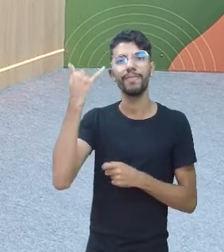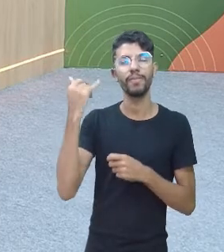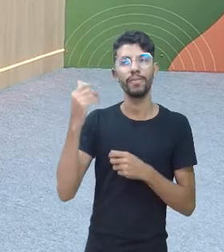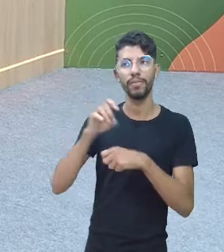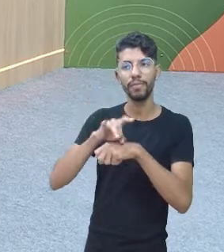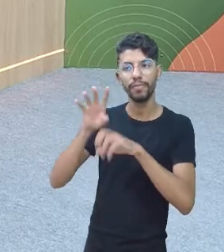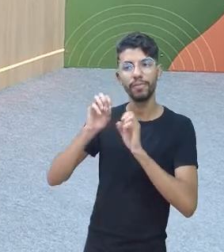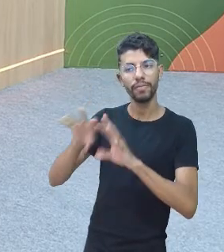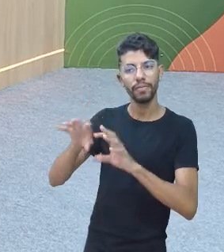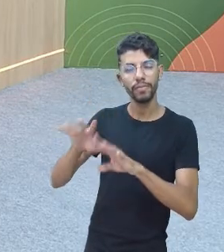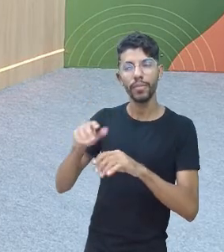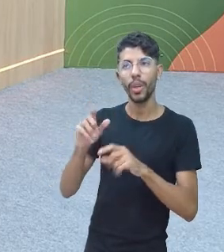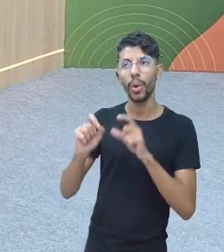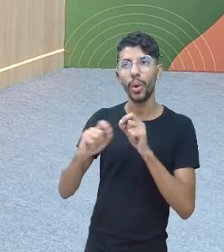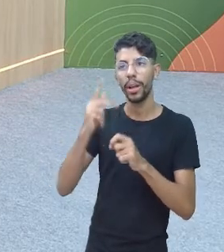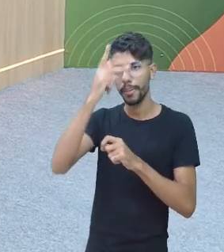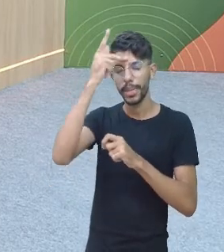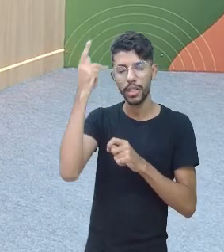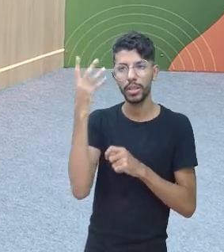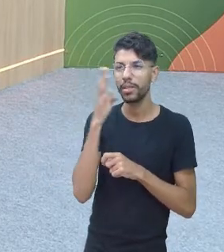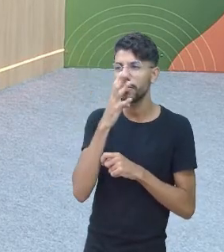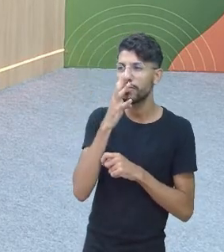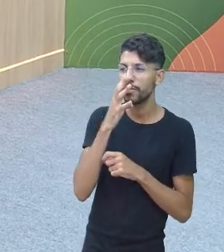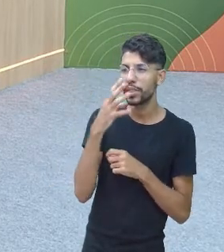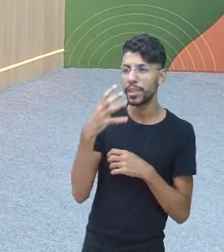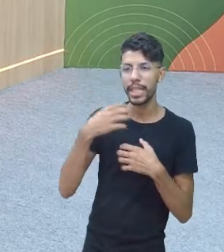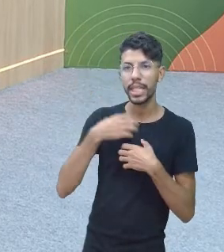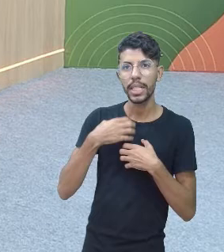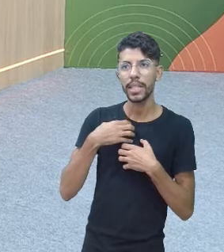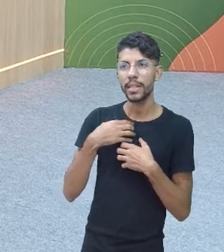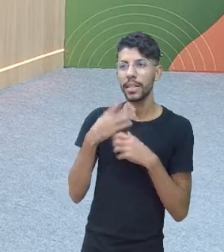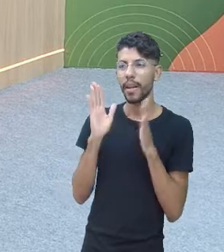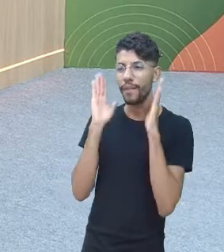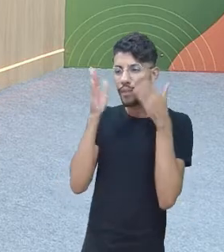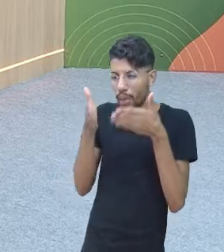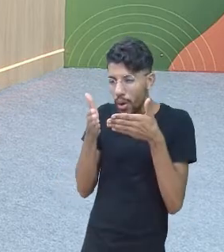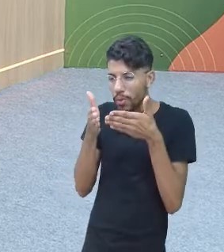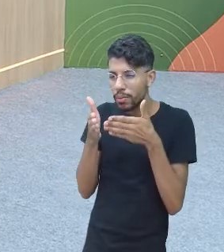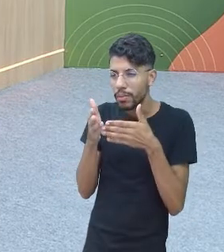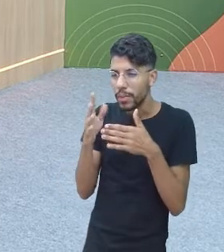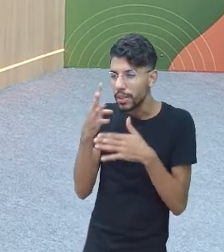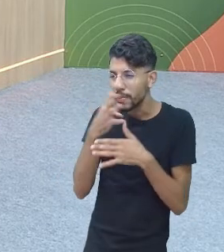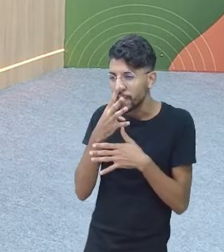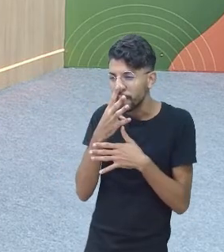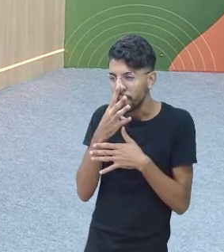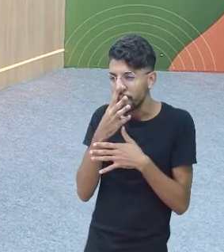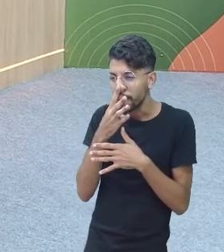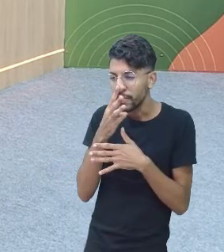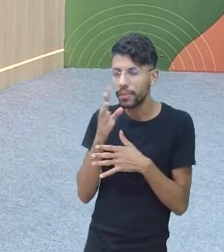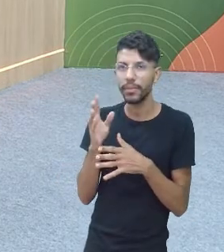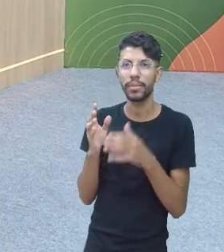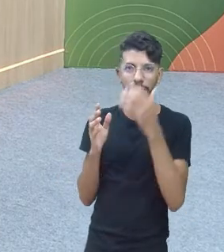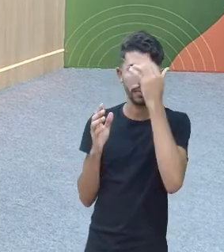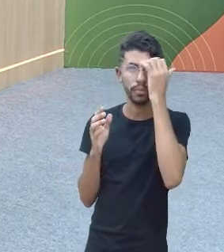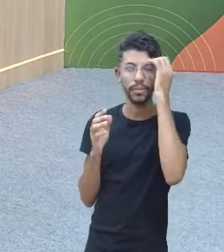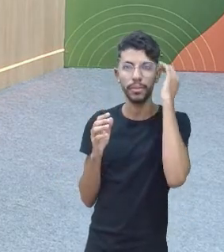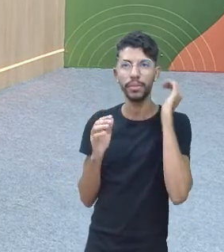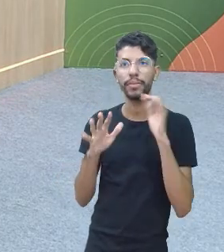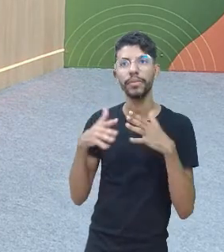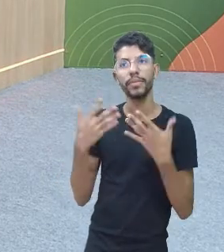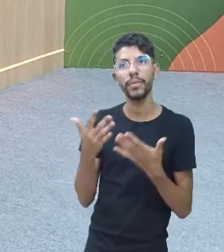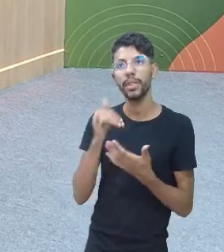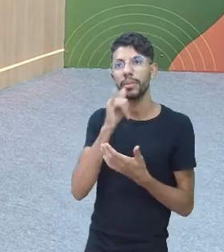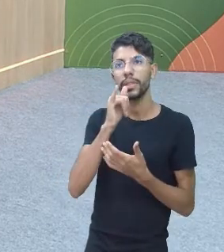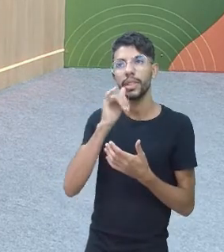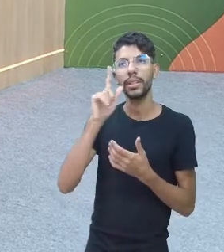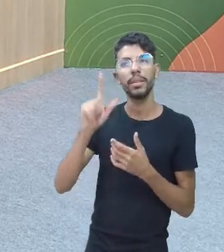tutoriais. Faz com que quem está assistindo se sinta preso para assistir aquilo que você está querendo aprender. Então, ele acaba sendo